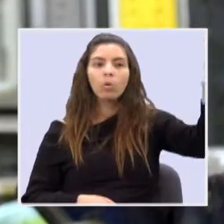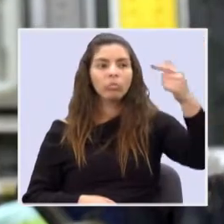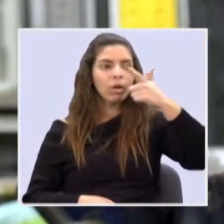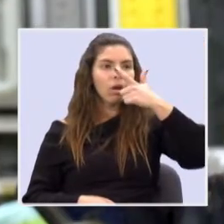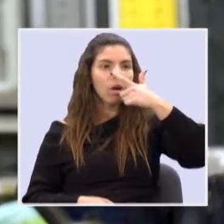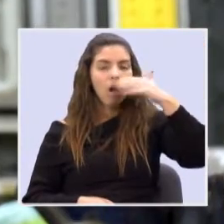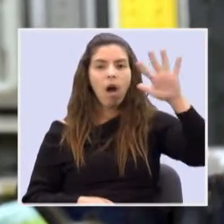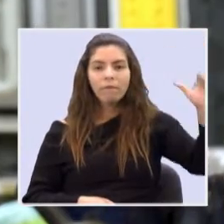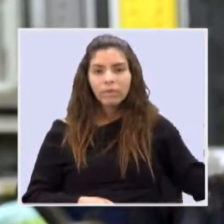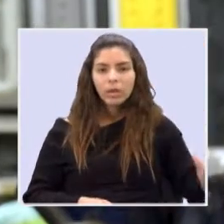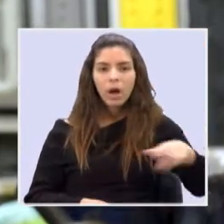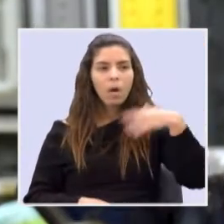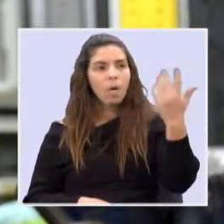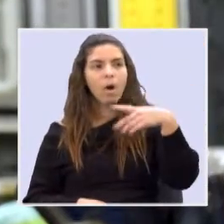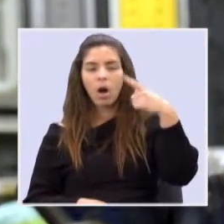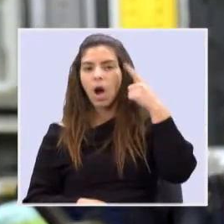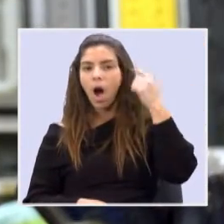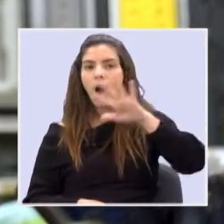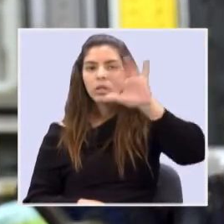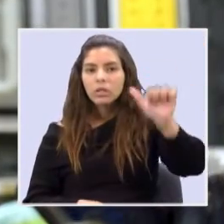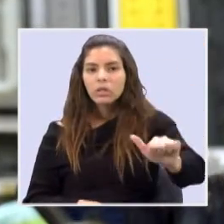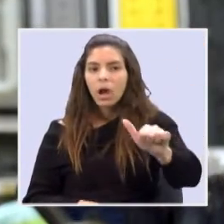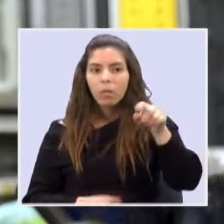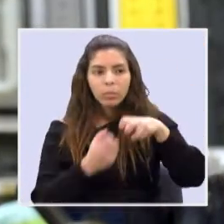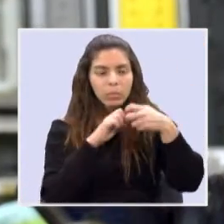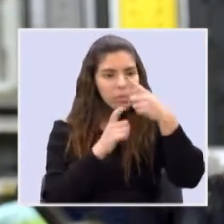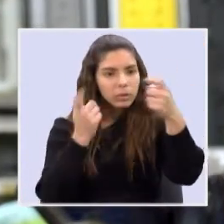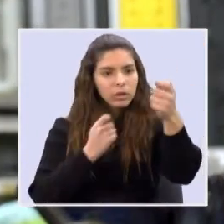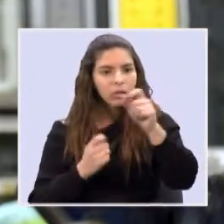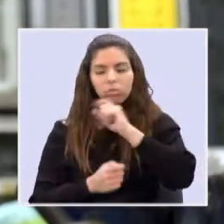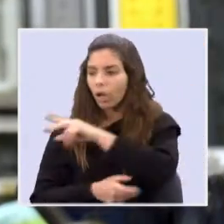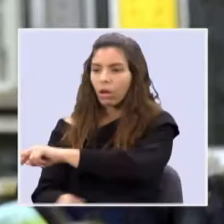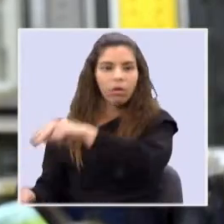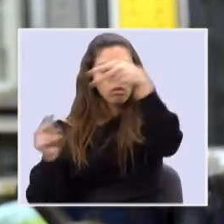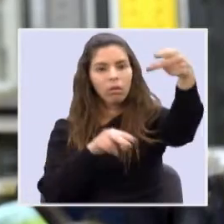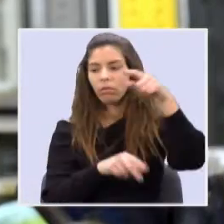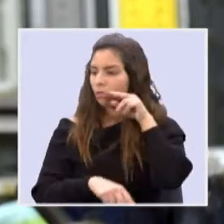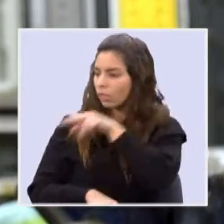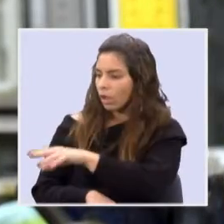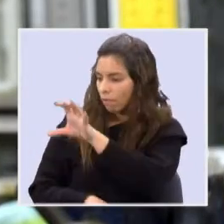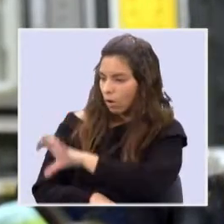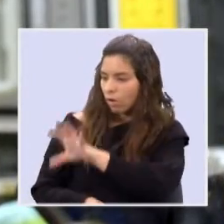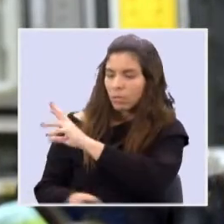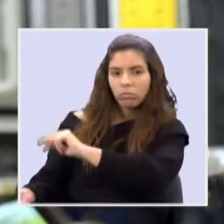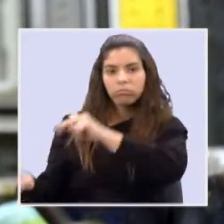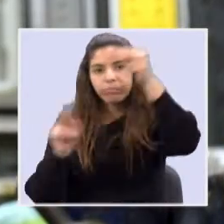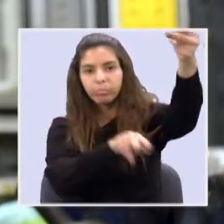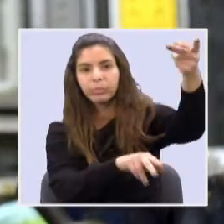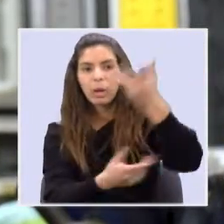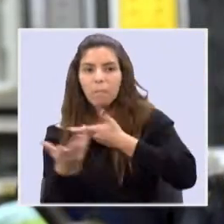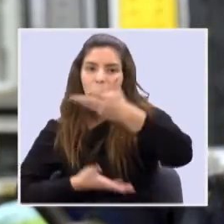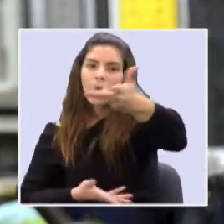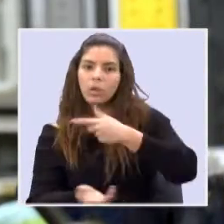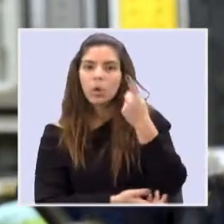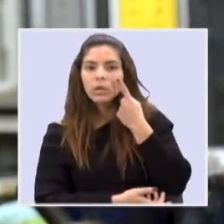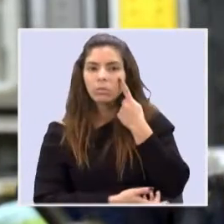em África ou na Ásia que tenha um problema semelhante ou que consiga adaptá-lo para resolver um problema que